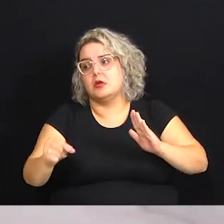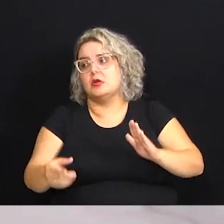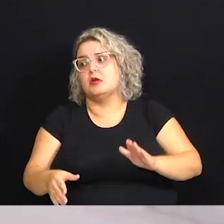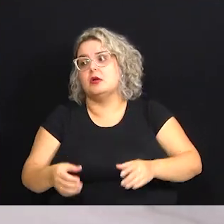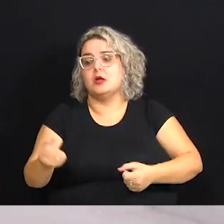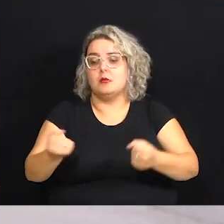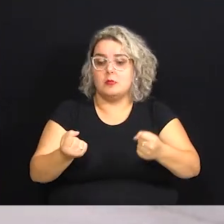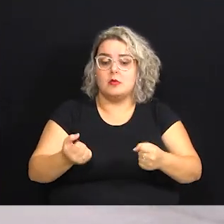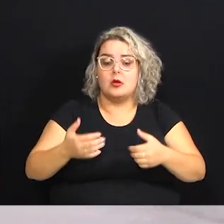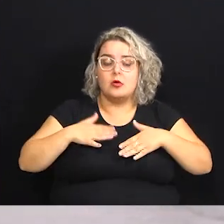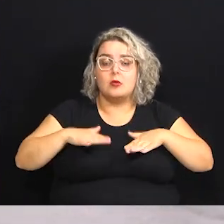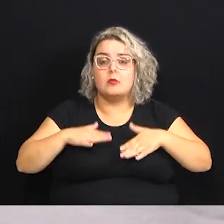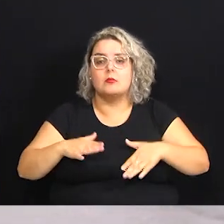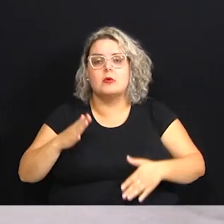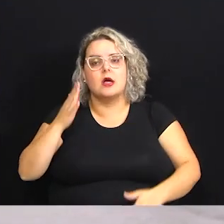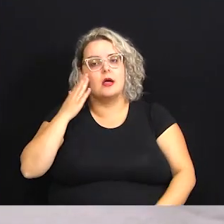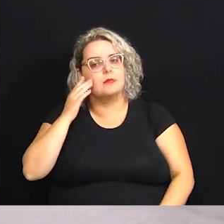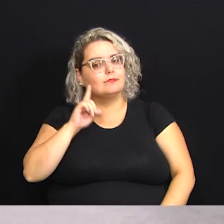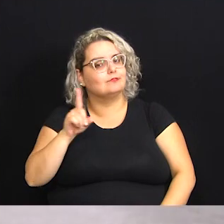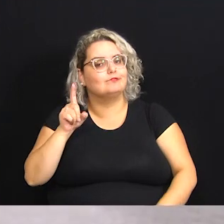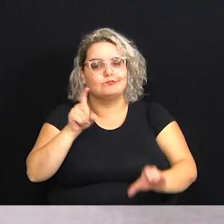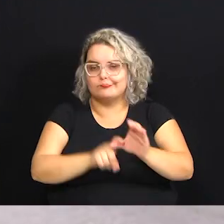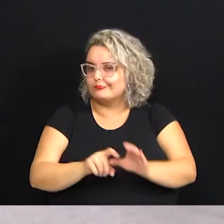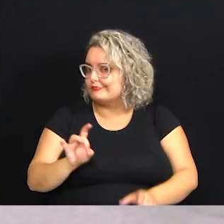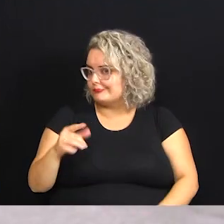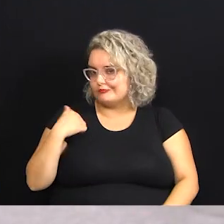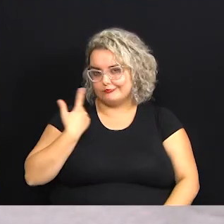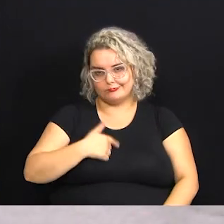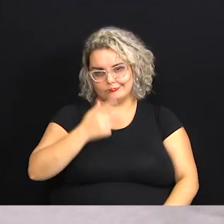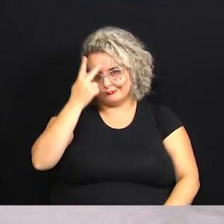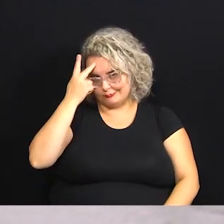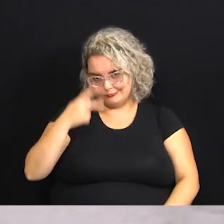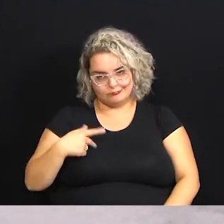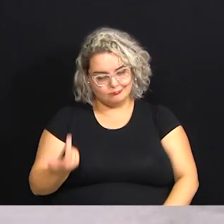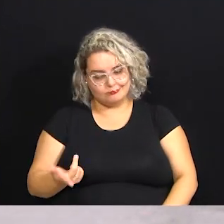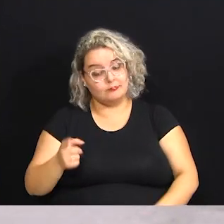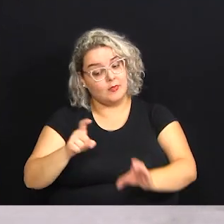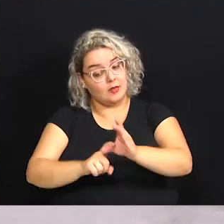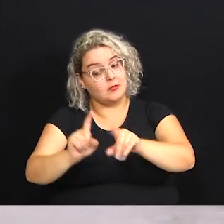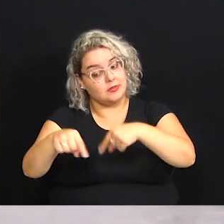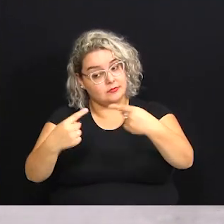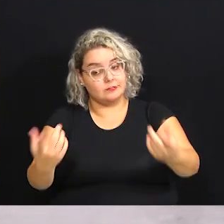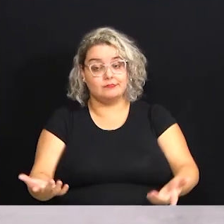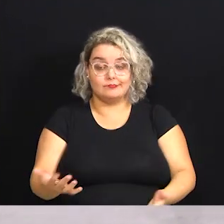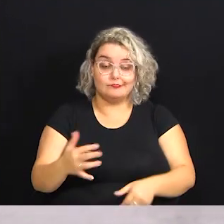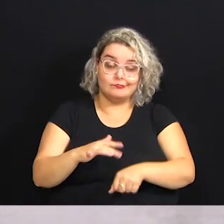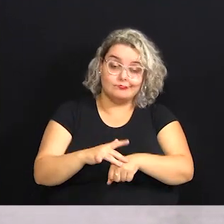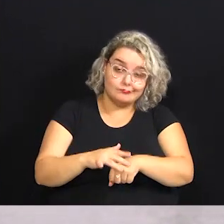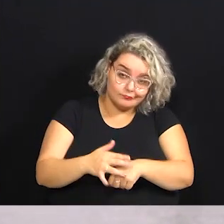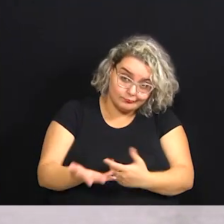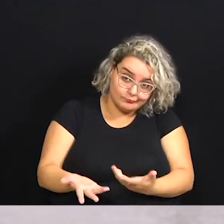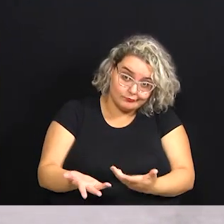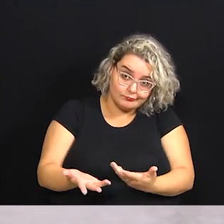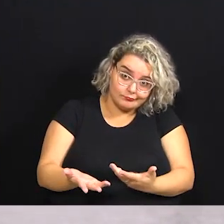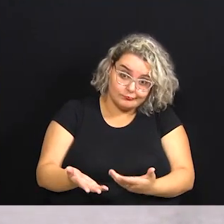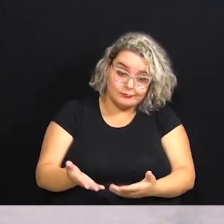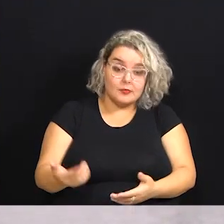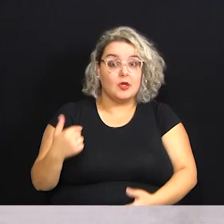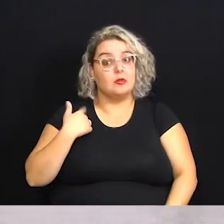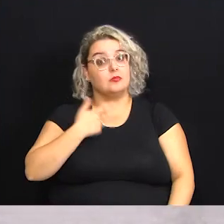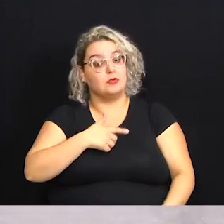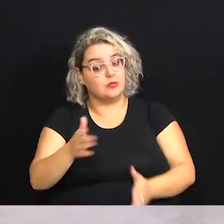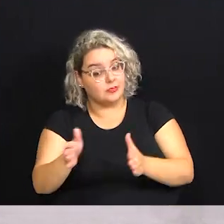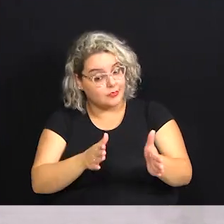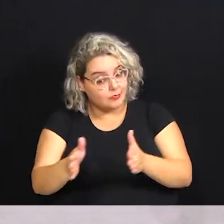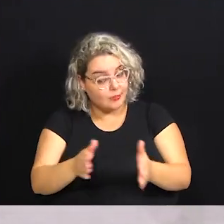pego leve na direção. Só que a gente sabe que não depende só da gente. E doença, a gente acabou de passar